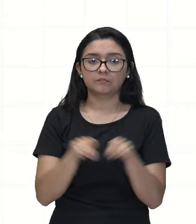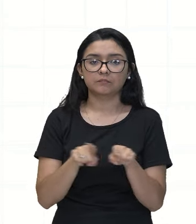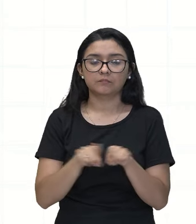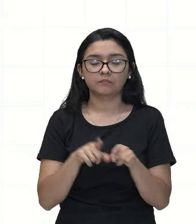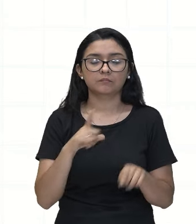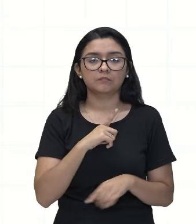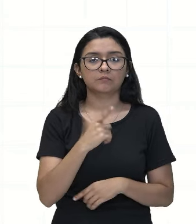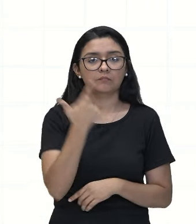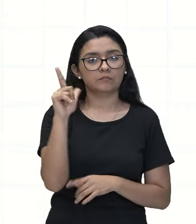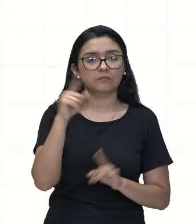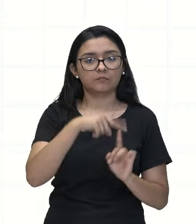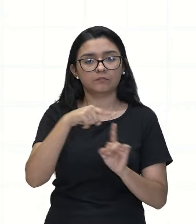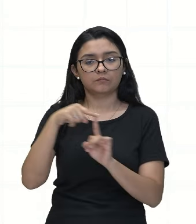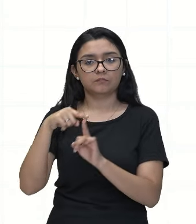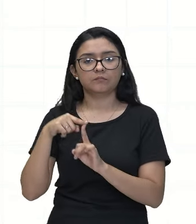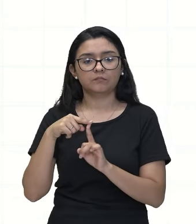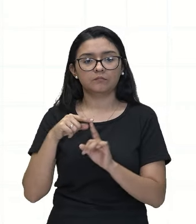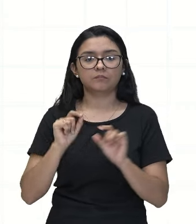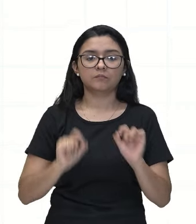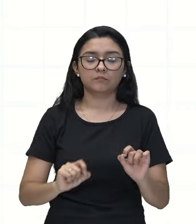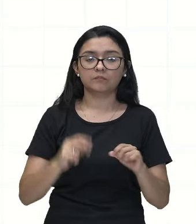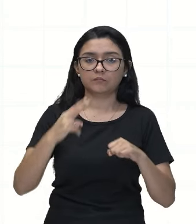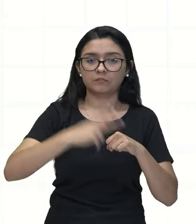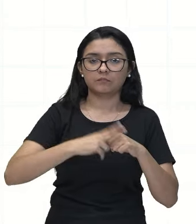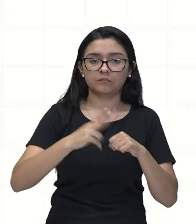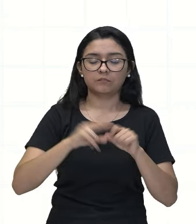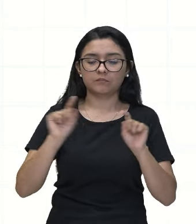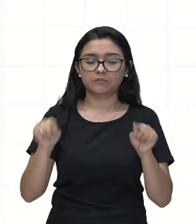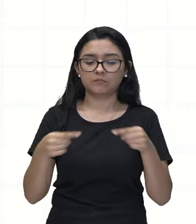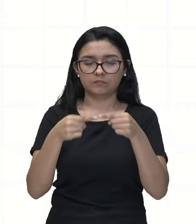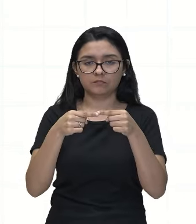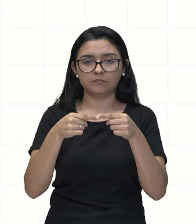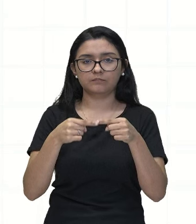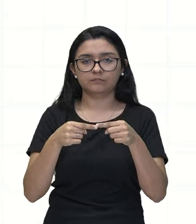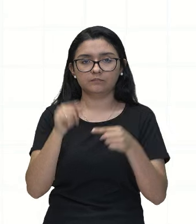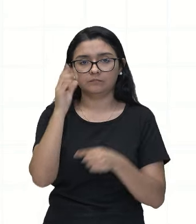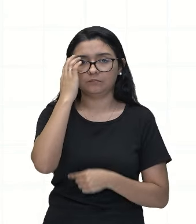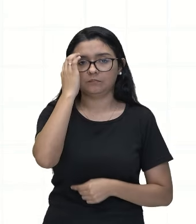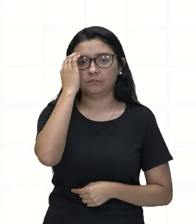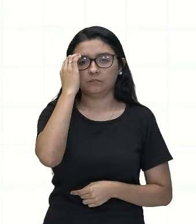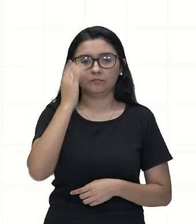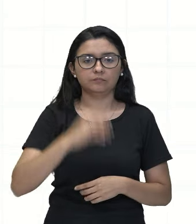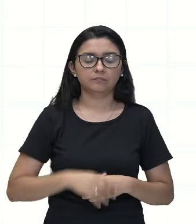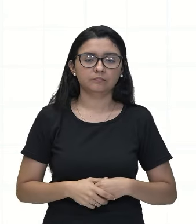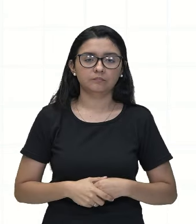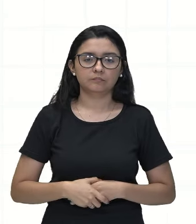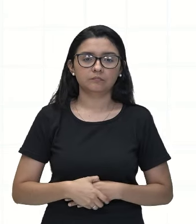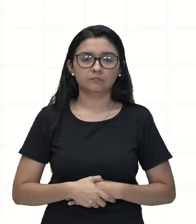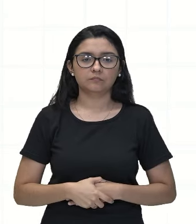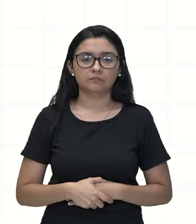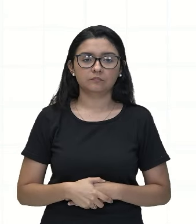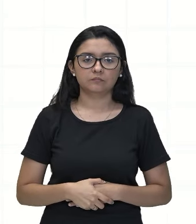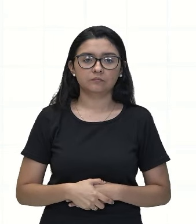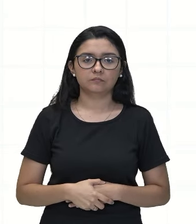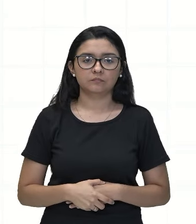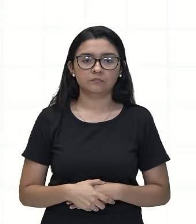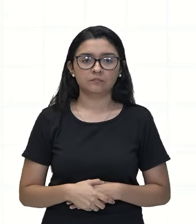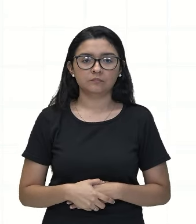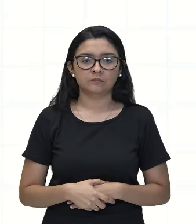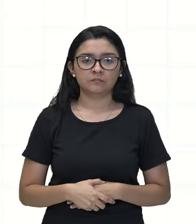de concordância eh em que o verbo vai concordar com quando